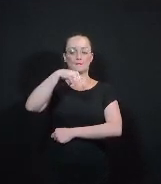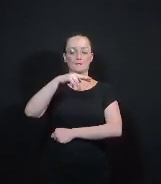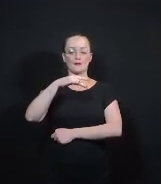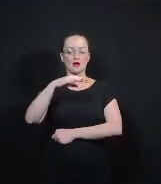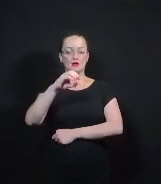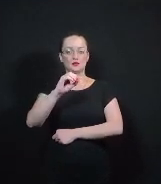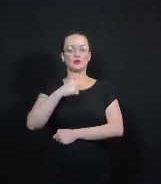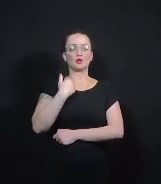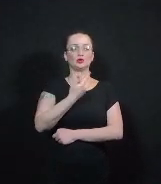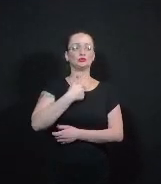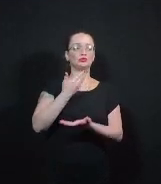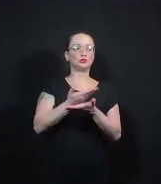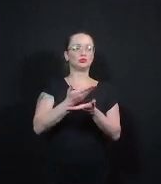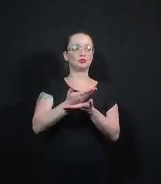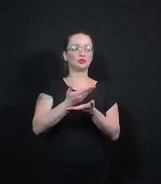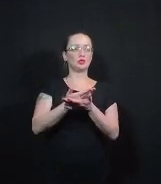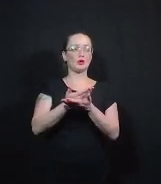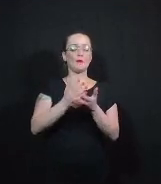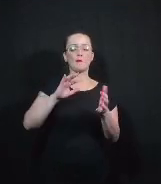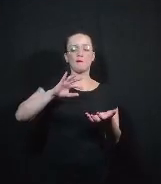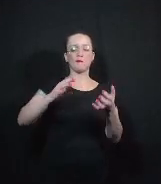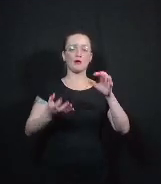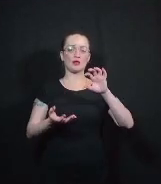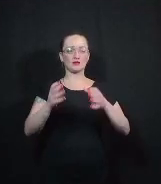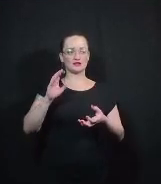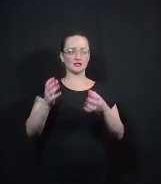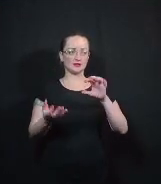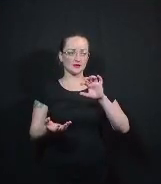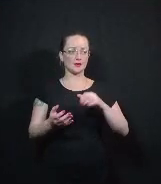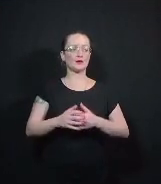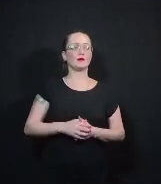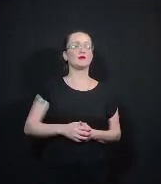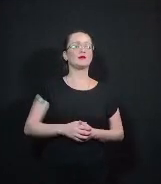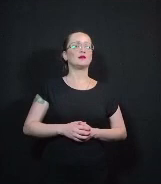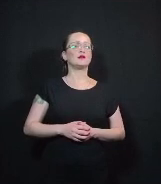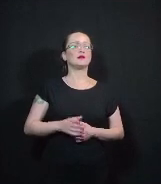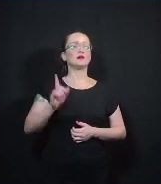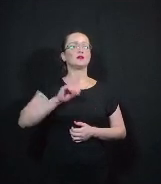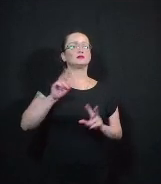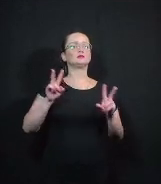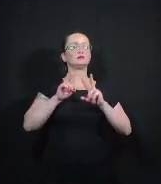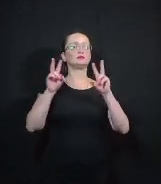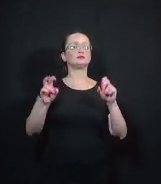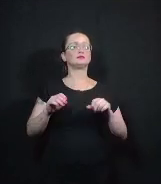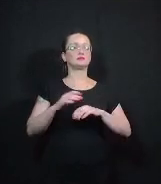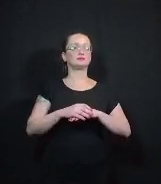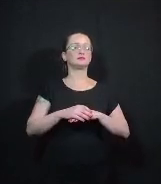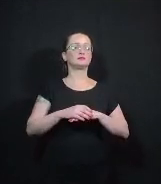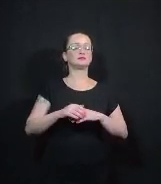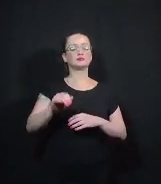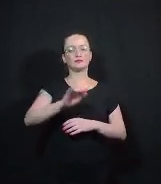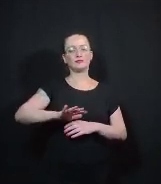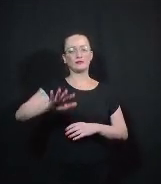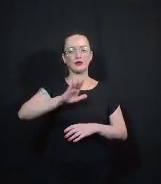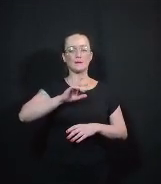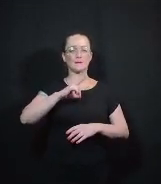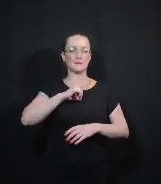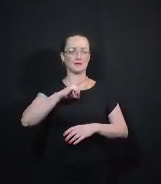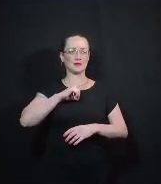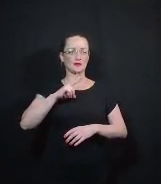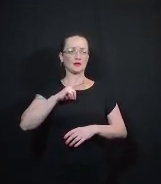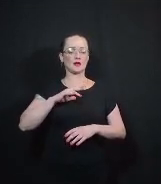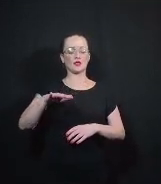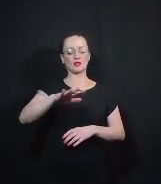a gente estuda polarização, entendi, polarização, mas sobre polarização em geral e, em particular, polarização no